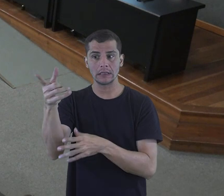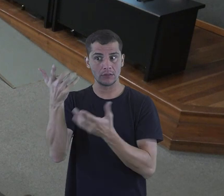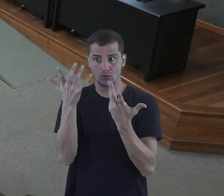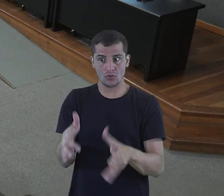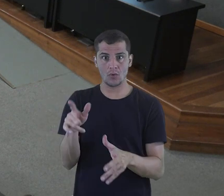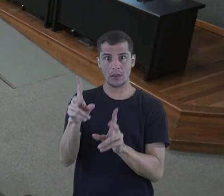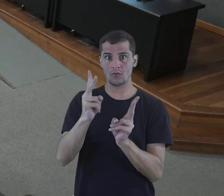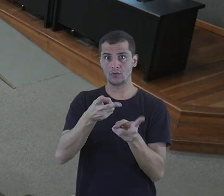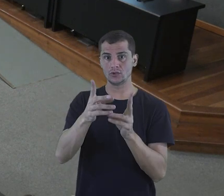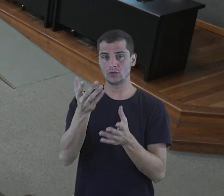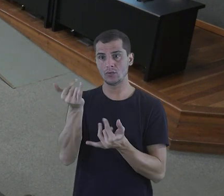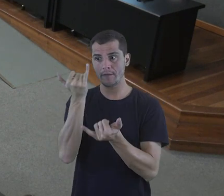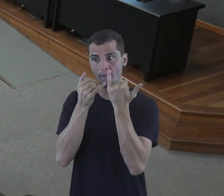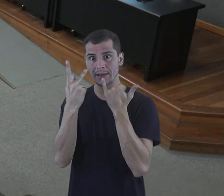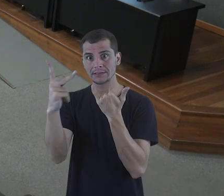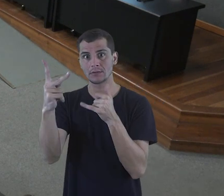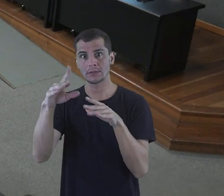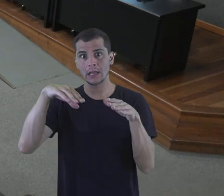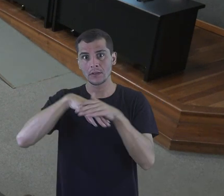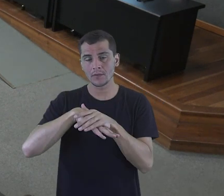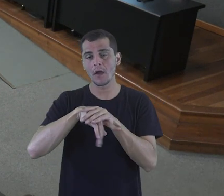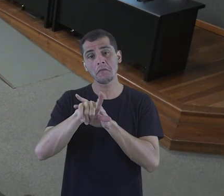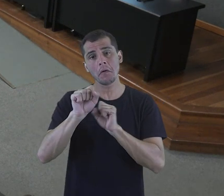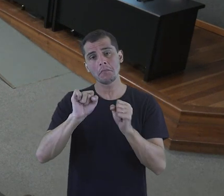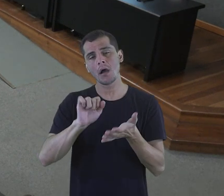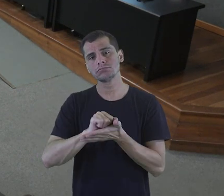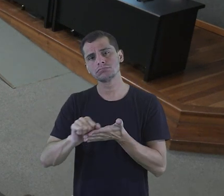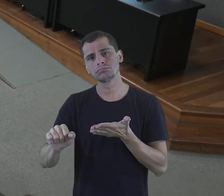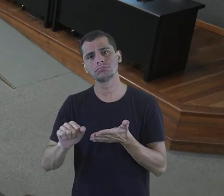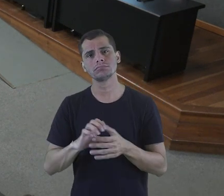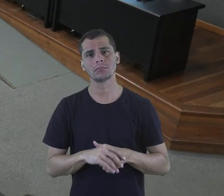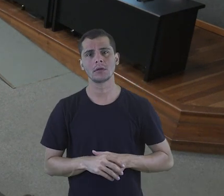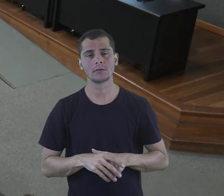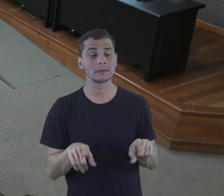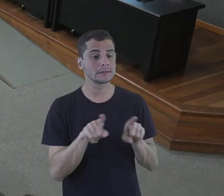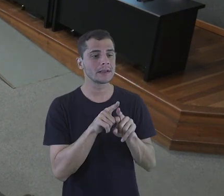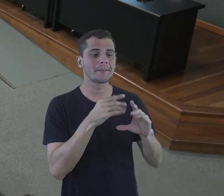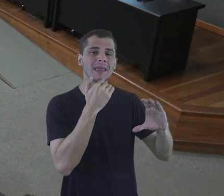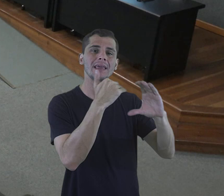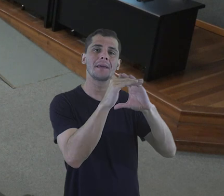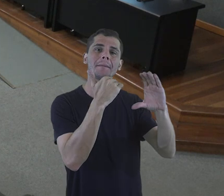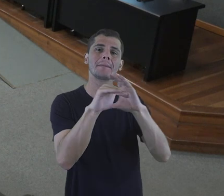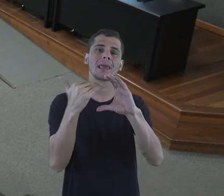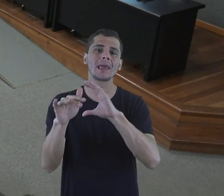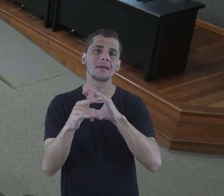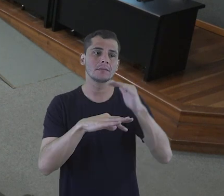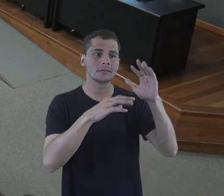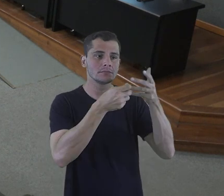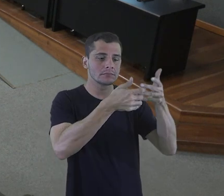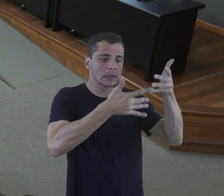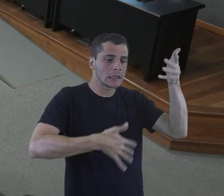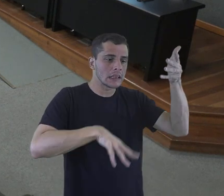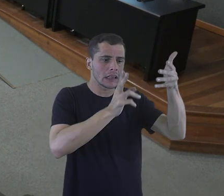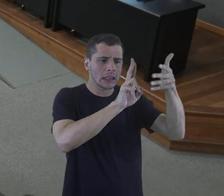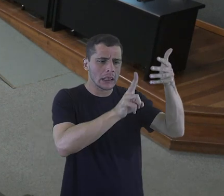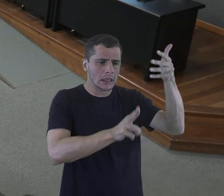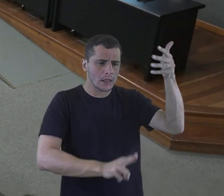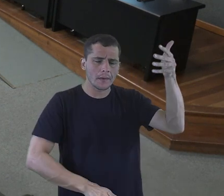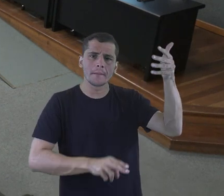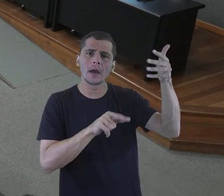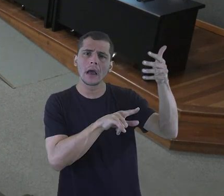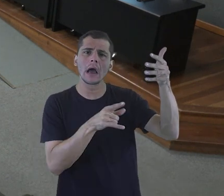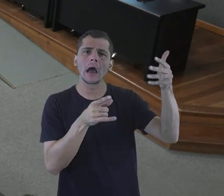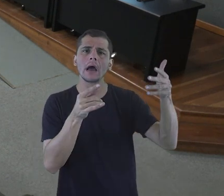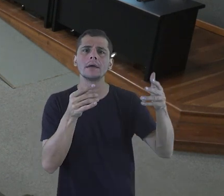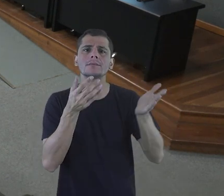parou de tratar o dado lista de e-mails você vem para o evento daí você dá lá teu e-mail e tal você começa a